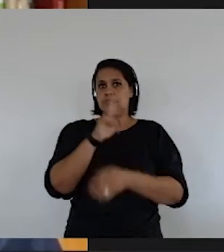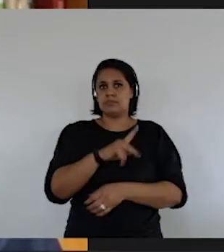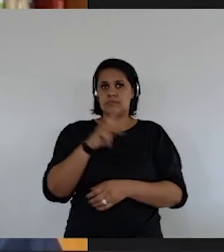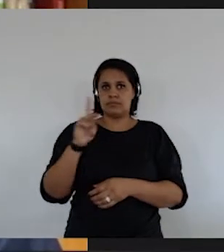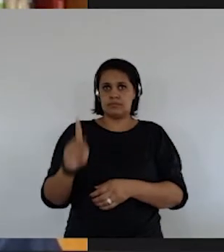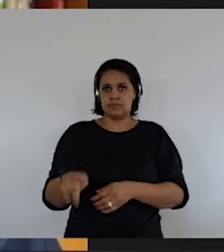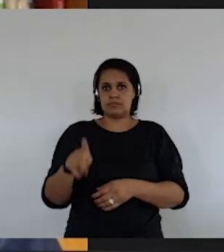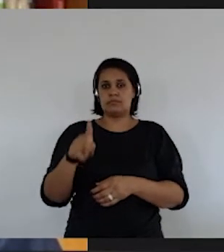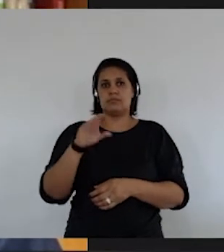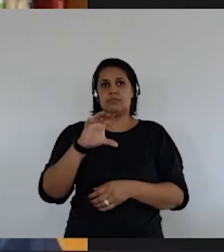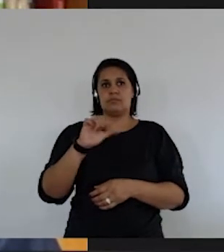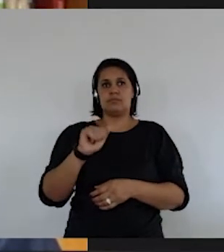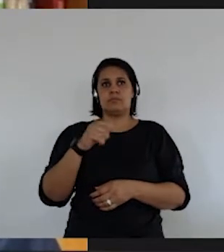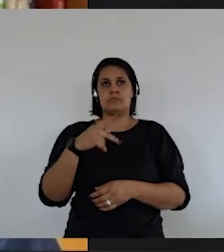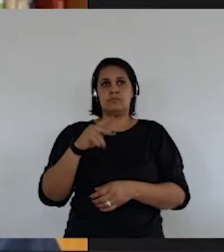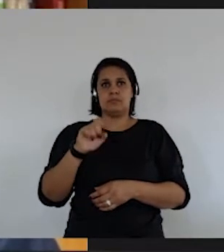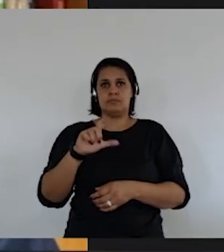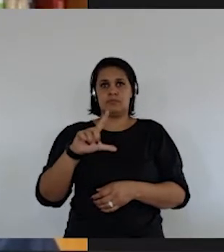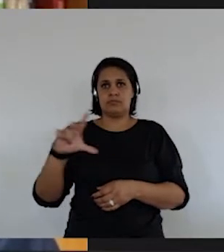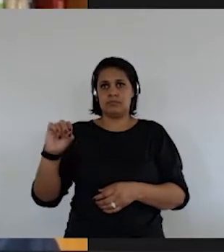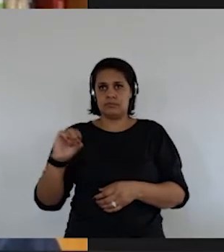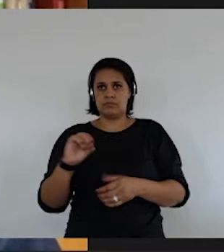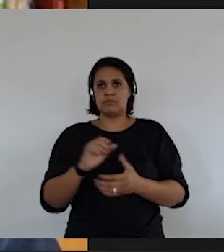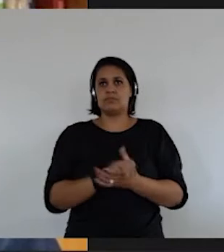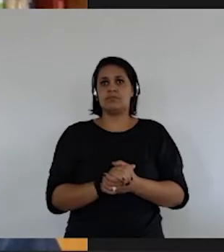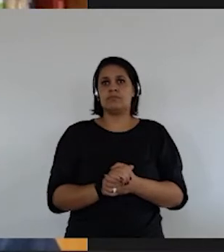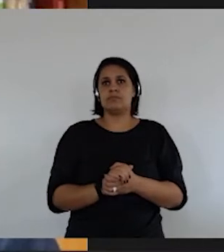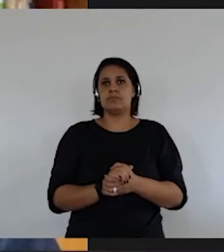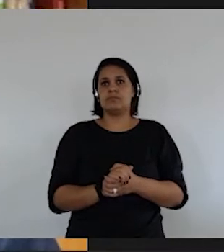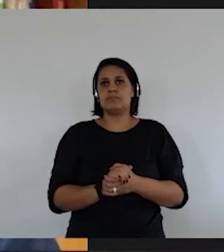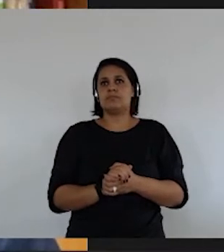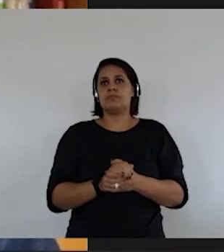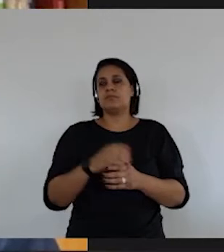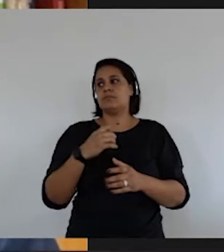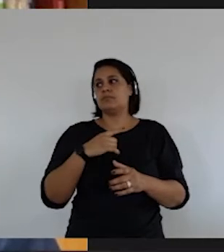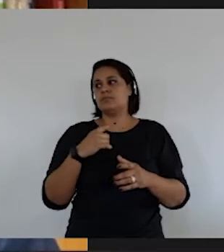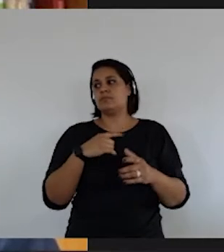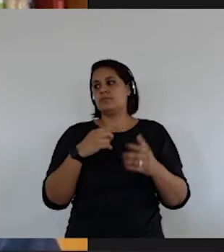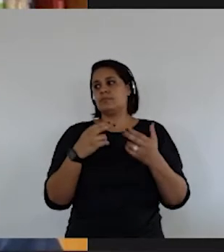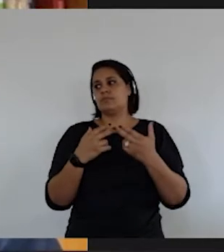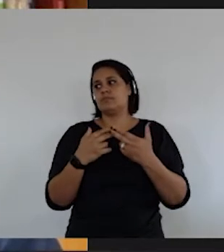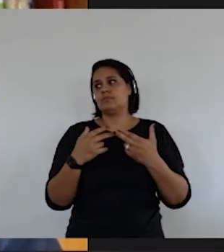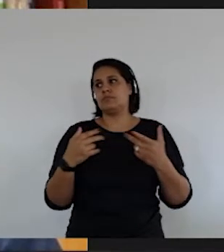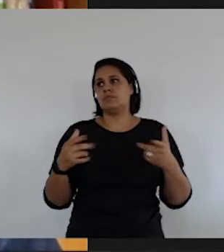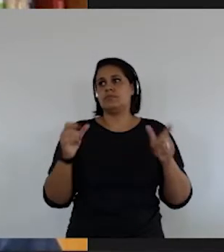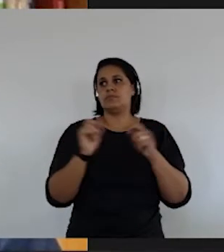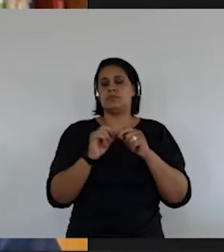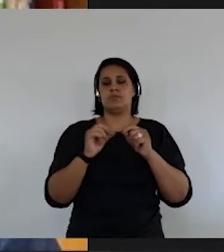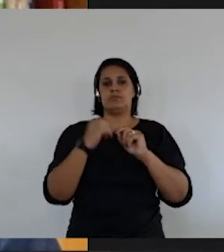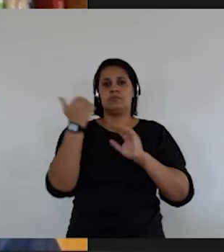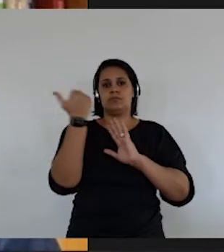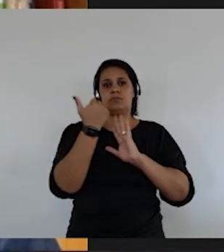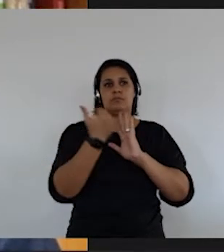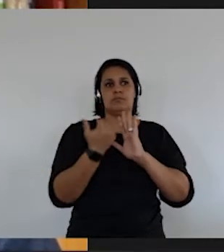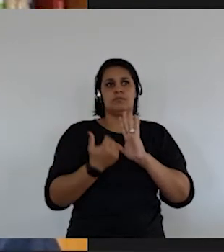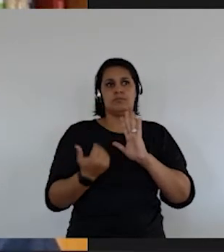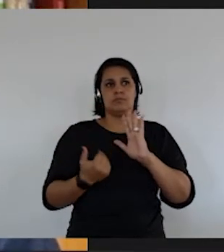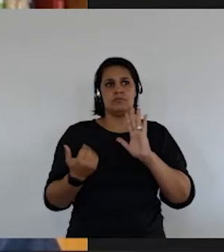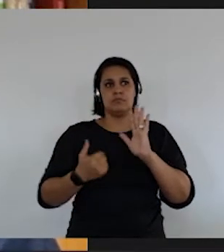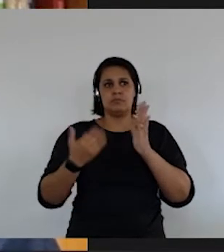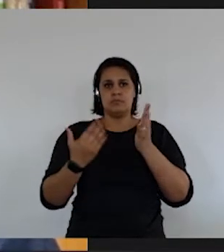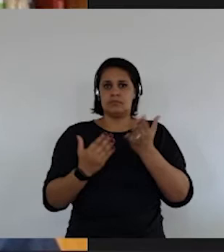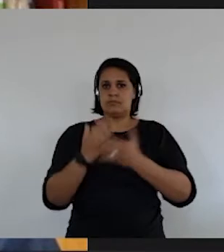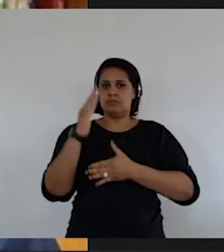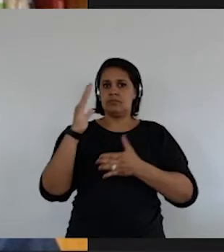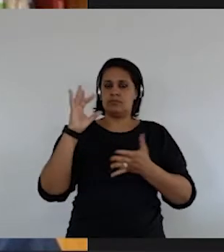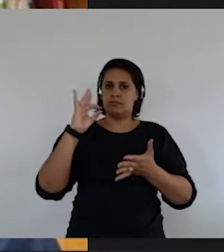professora doutora Maria Capello, e o registro em padrões que atendam aos requisitos de autenticidade,